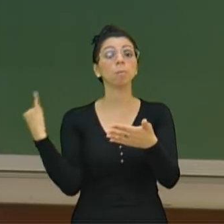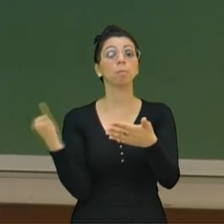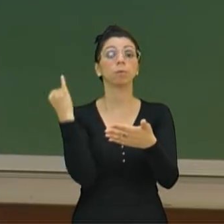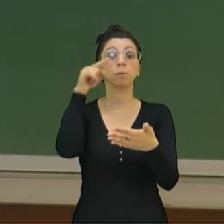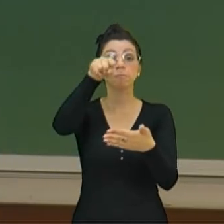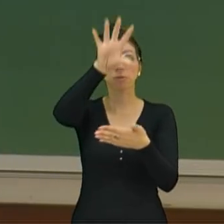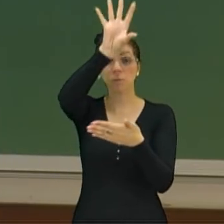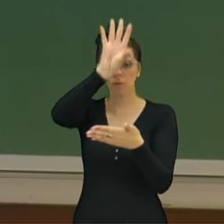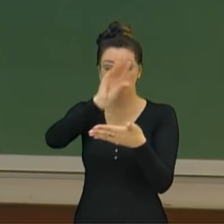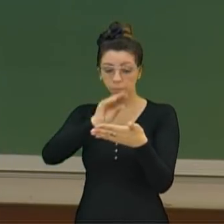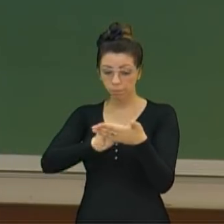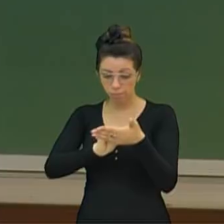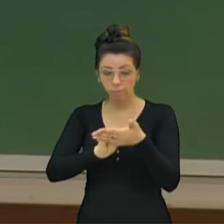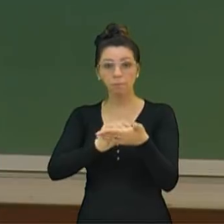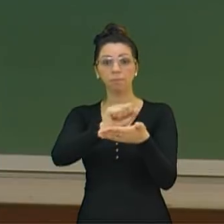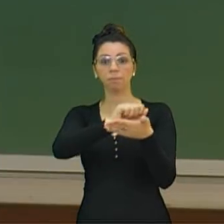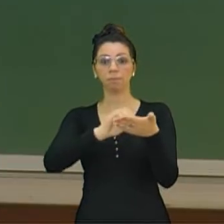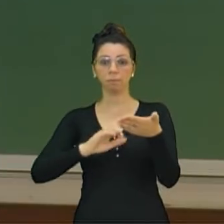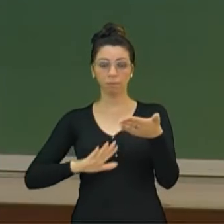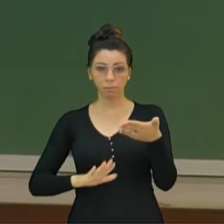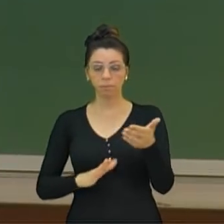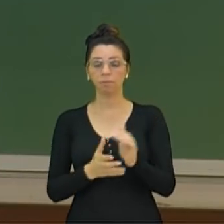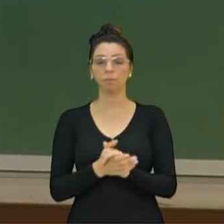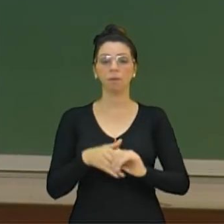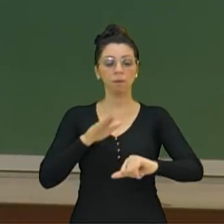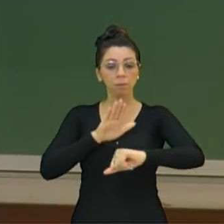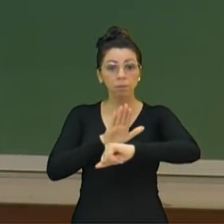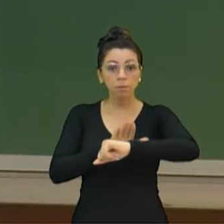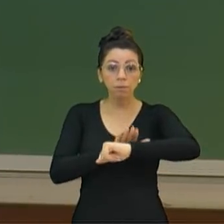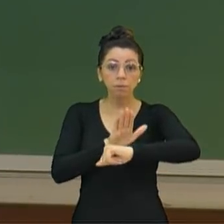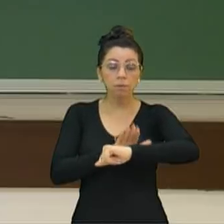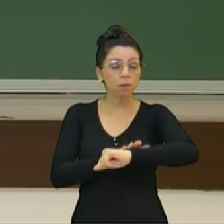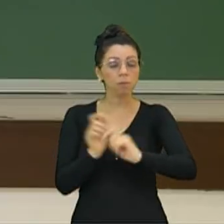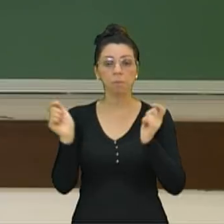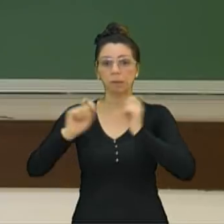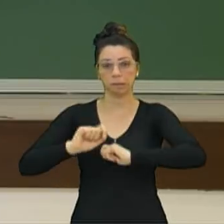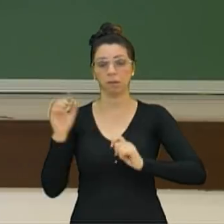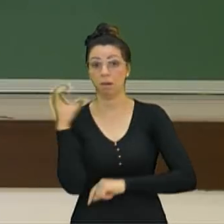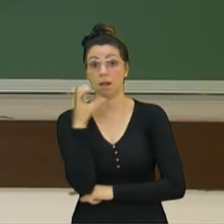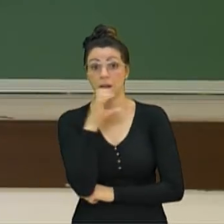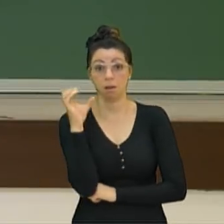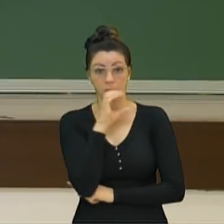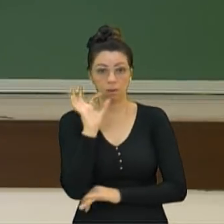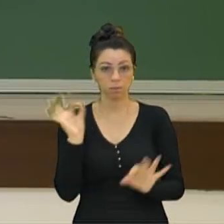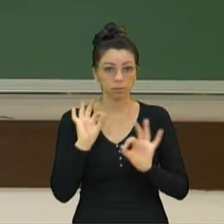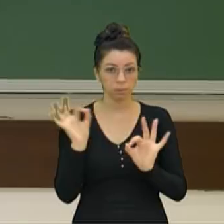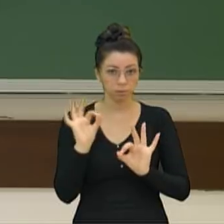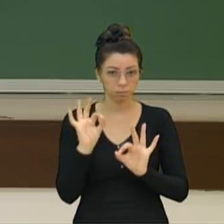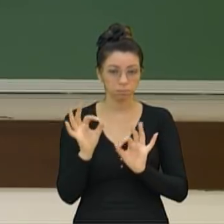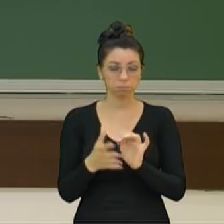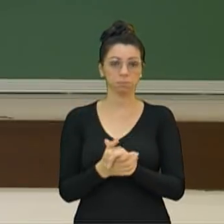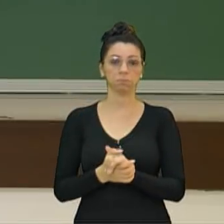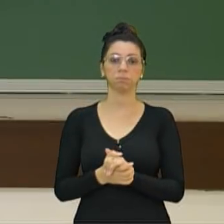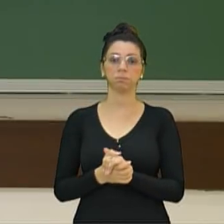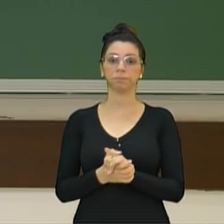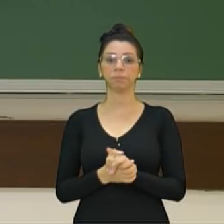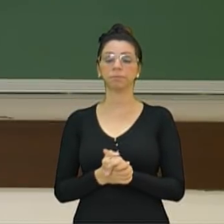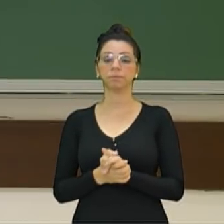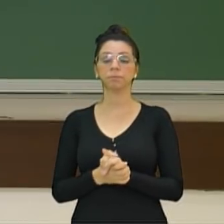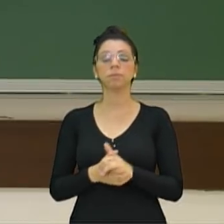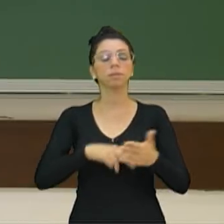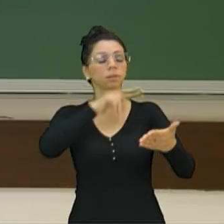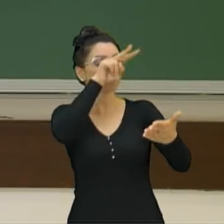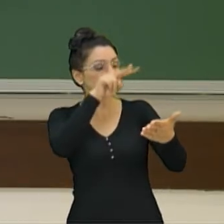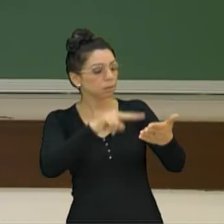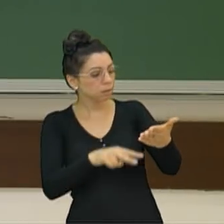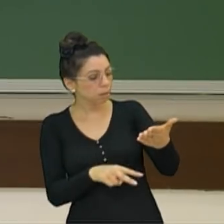copiar o exercício, dar um tempo, não precisa fazer correndo, porque eu só corrijo na próxima aula.